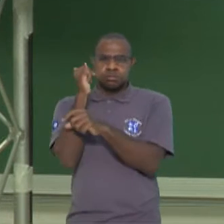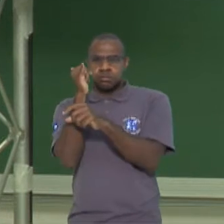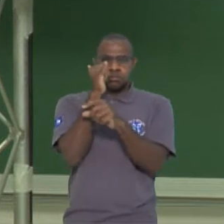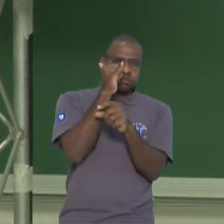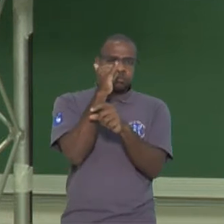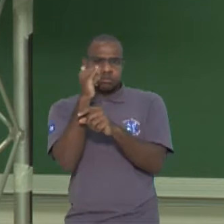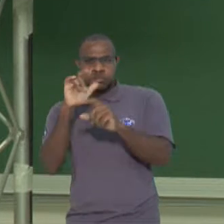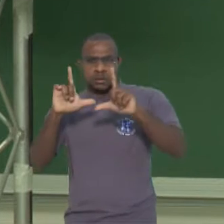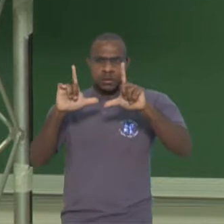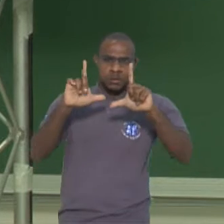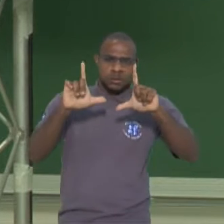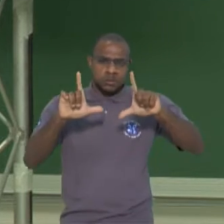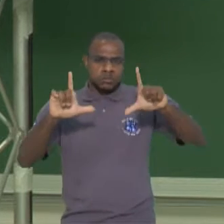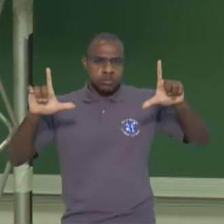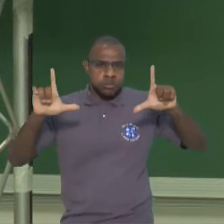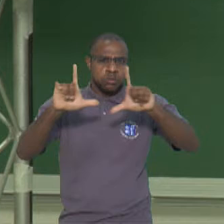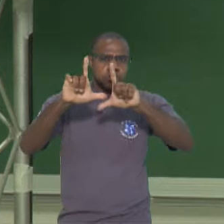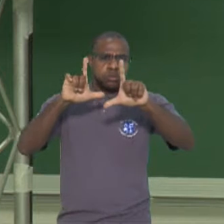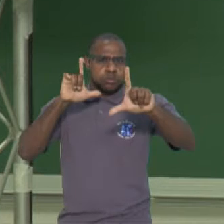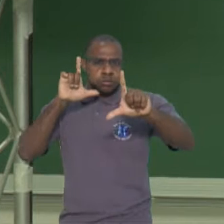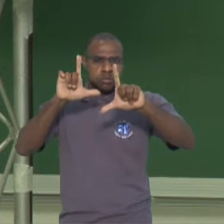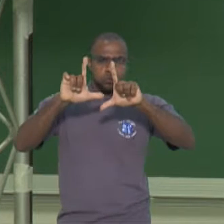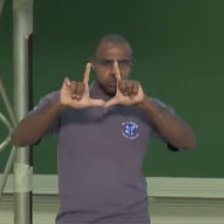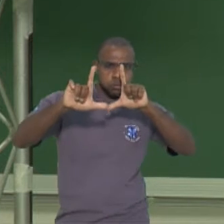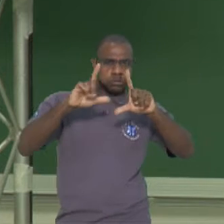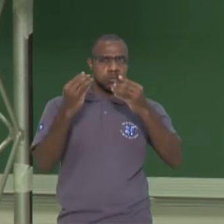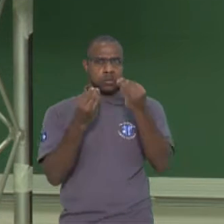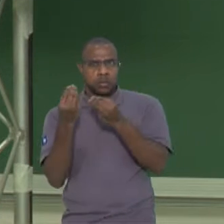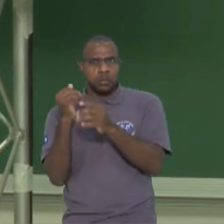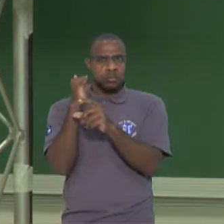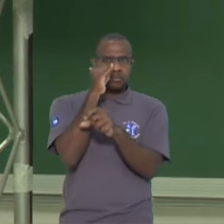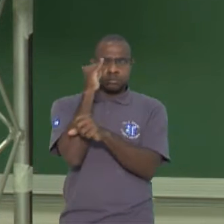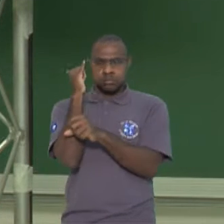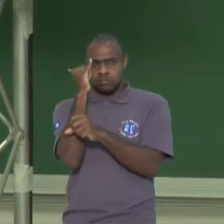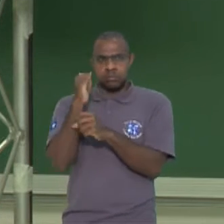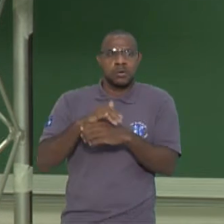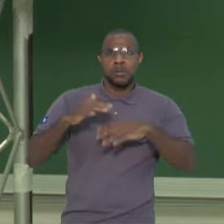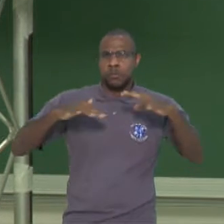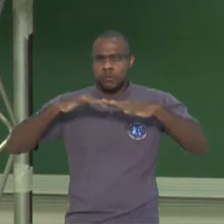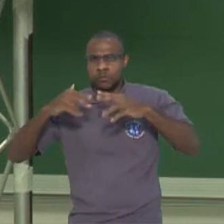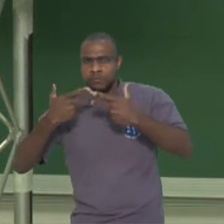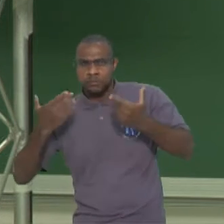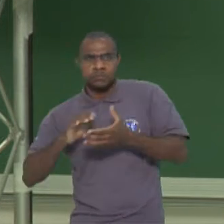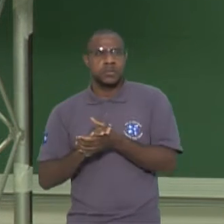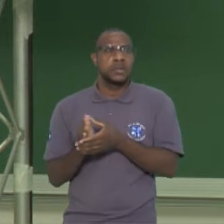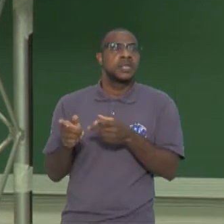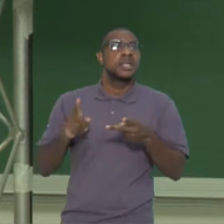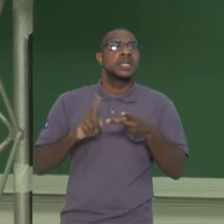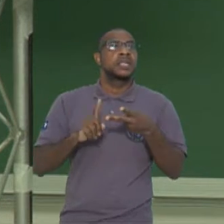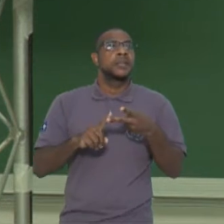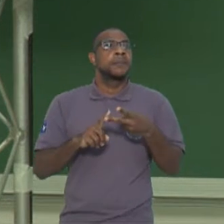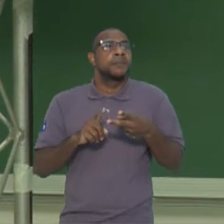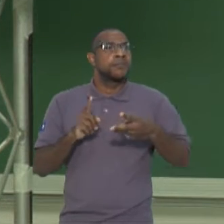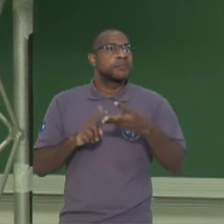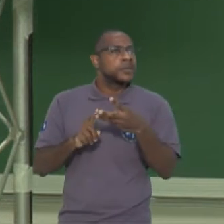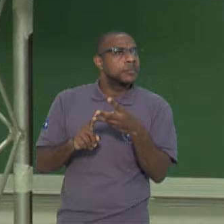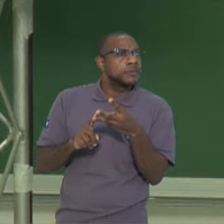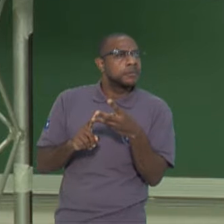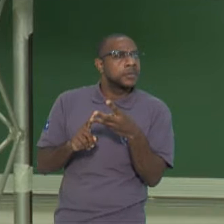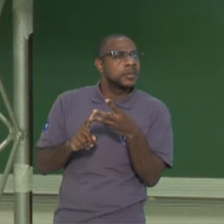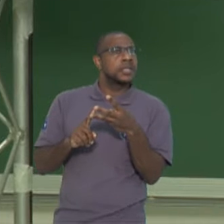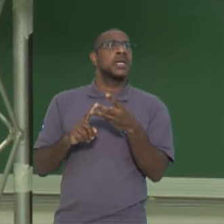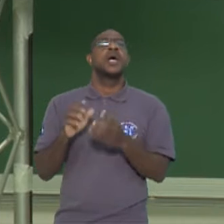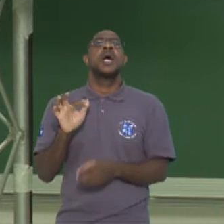bastante feito, pouco visto, muitas vezes, a maioria das pessoas não conhece, mas bastante eficiente para se